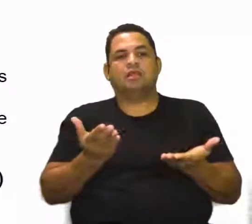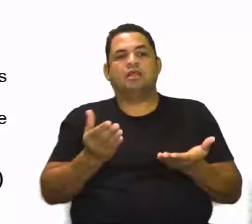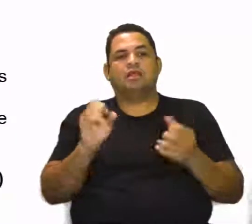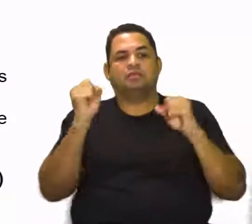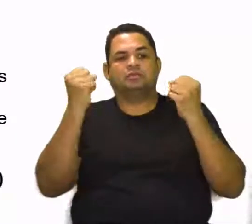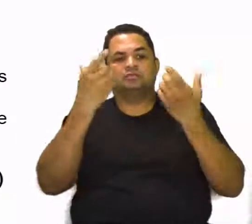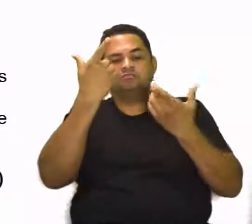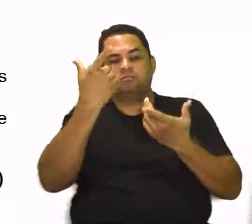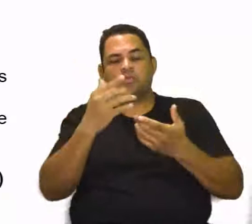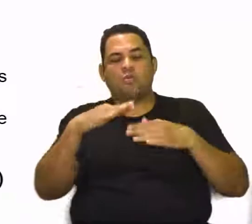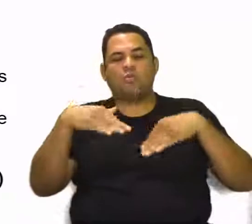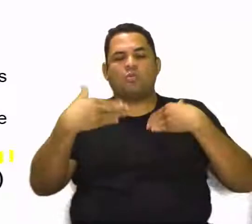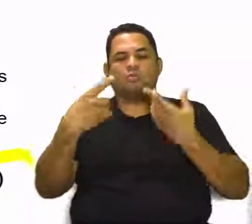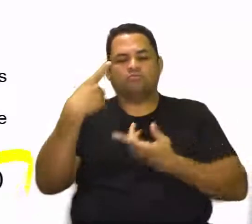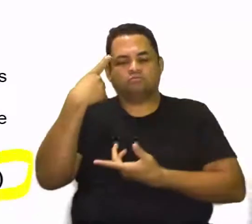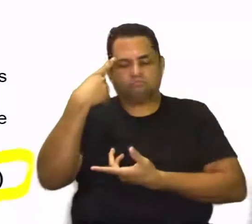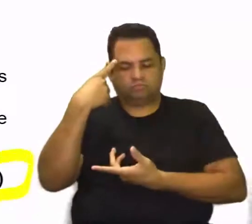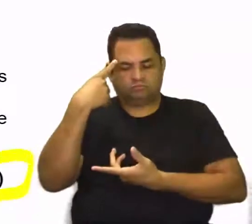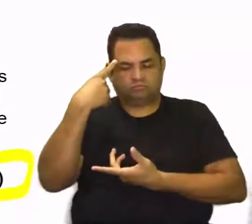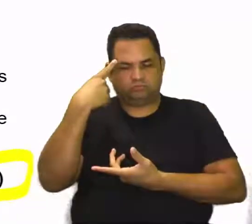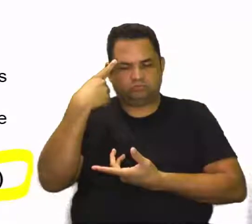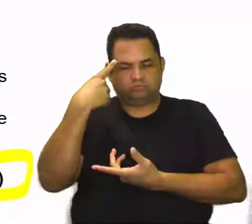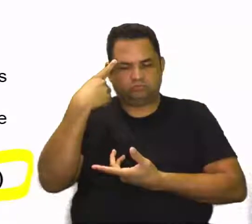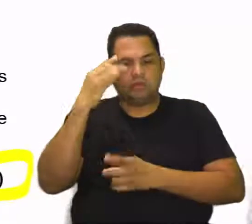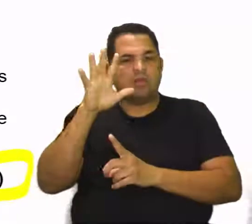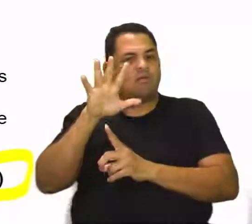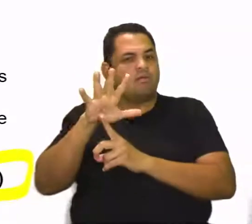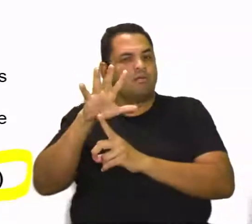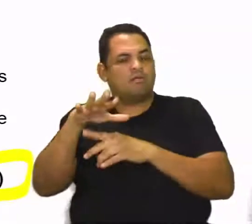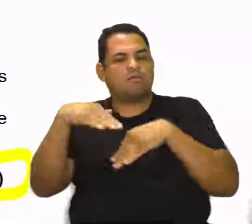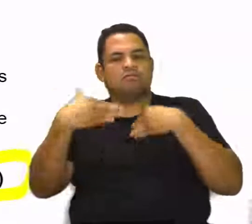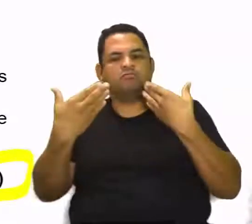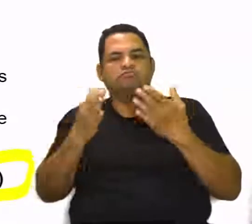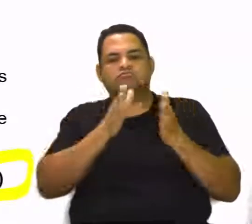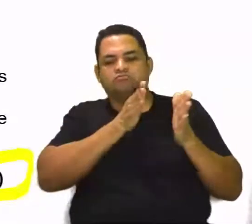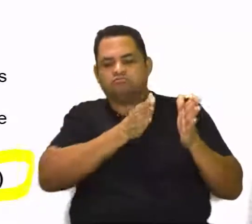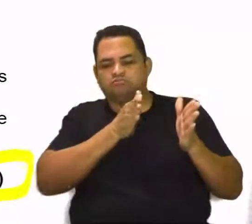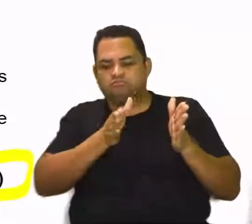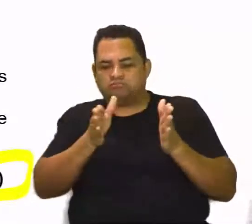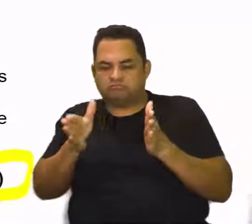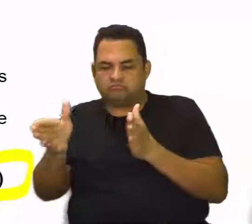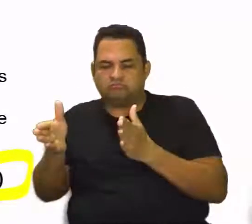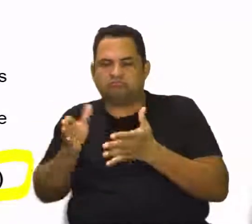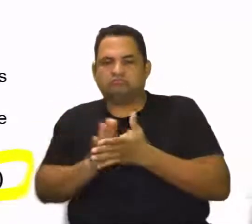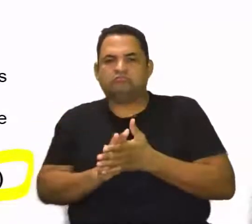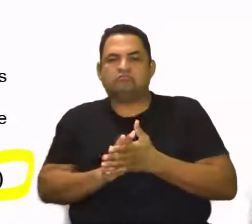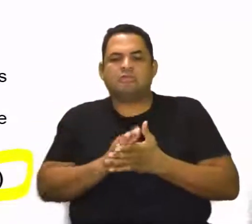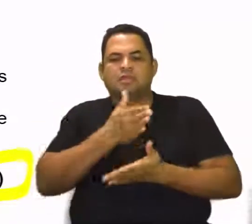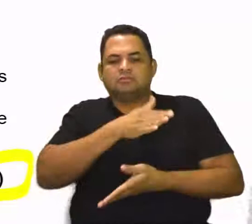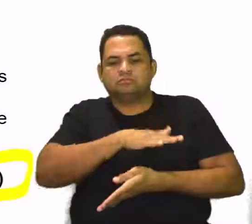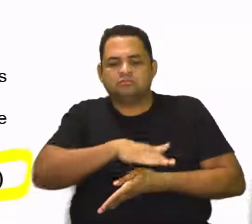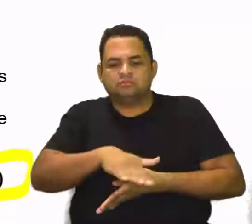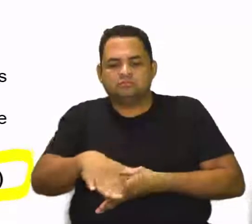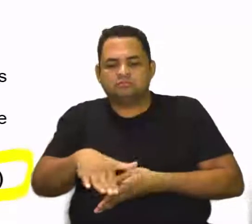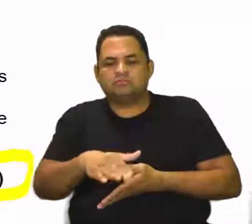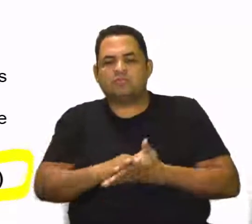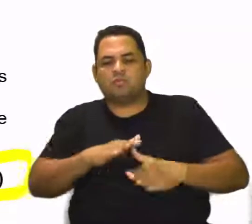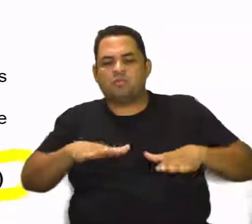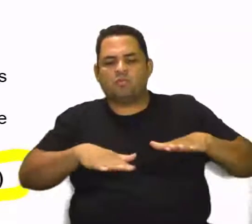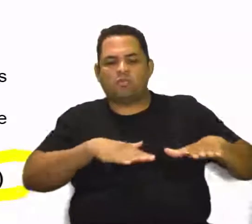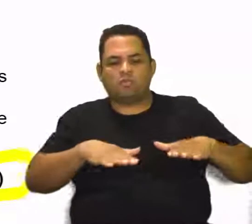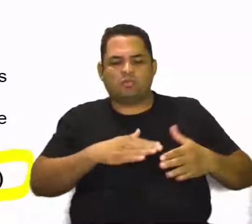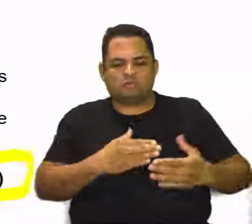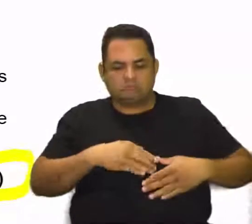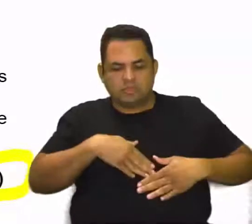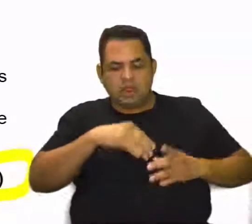física. Então, quando a gente pensa lá, os efeitos ao longo da vida, então essa criança movimenta-se desde